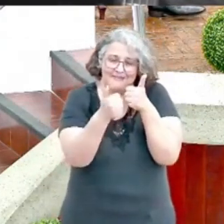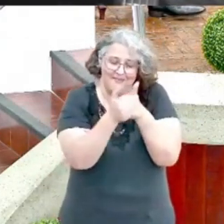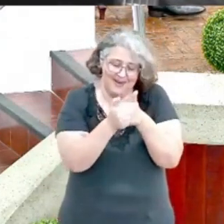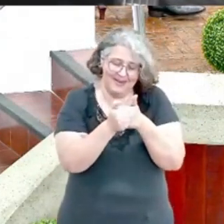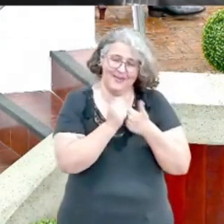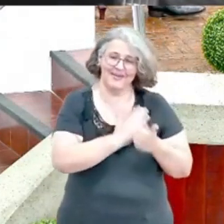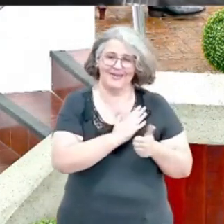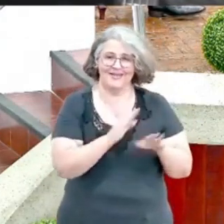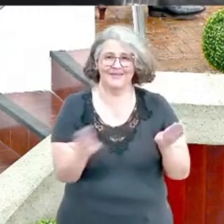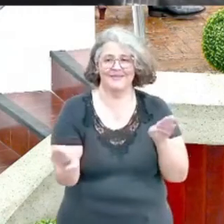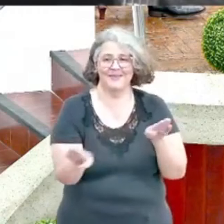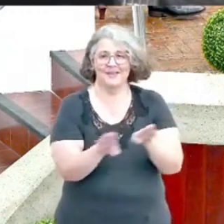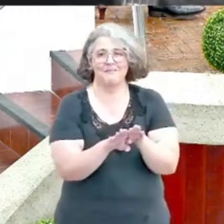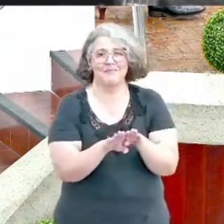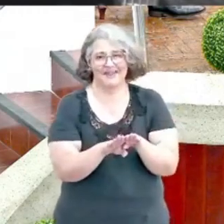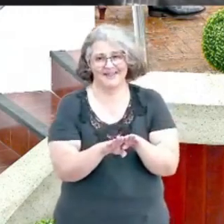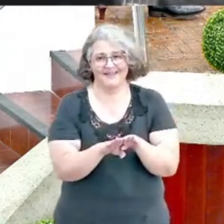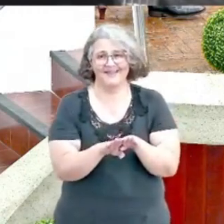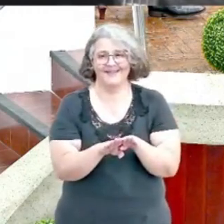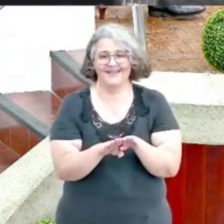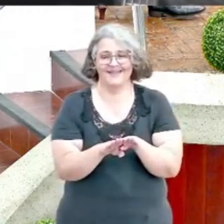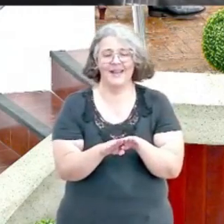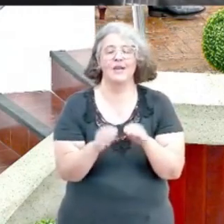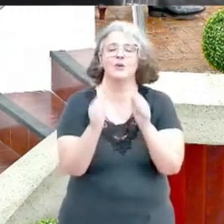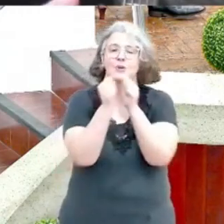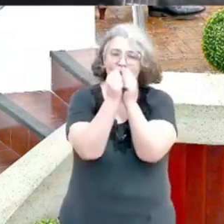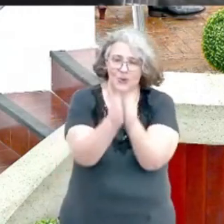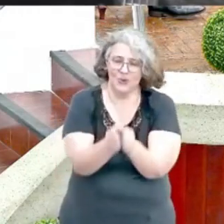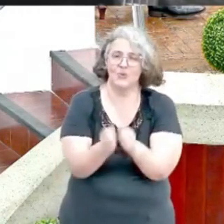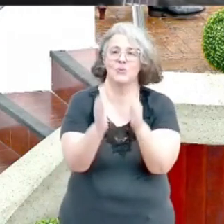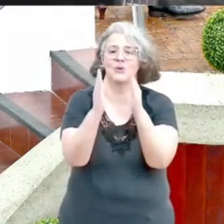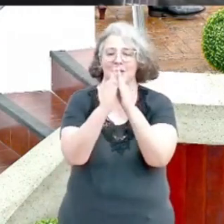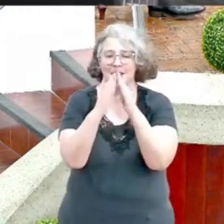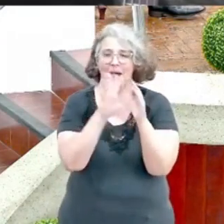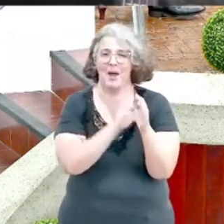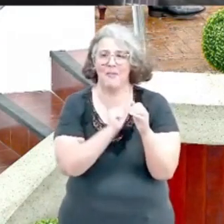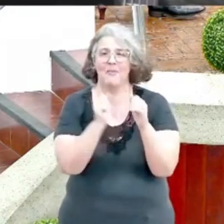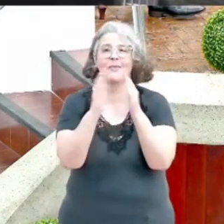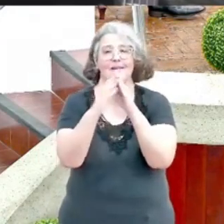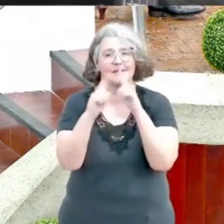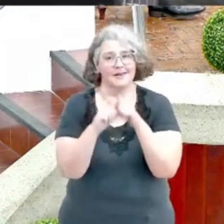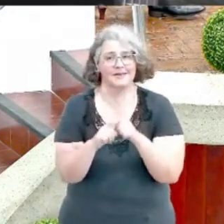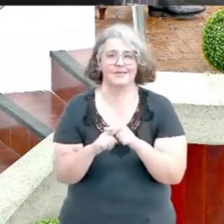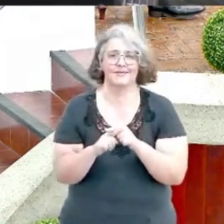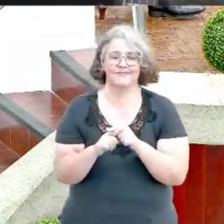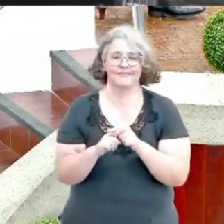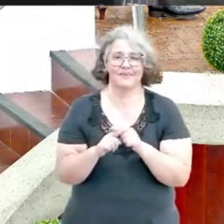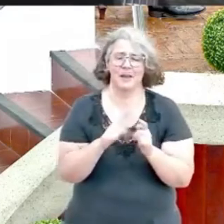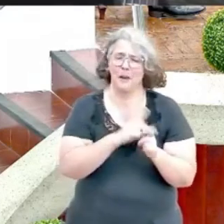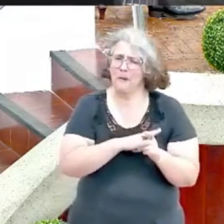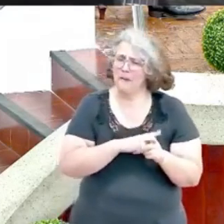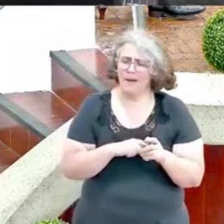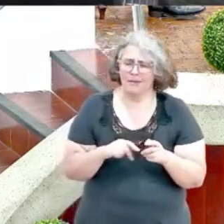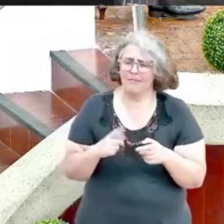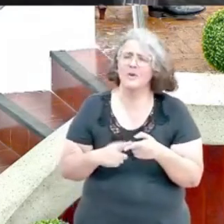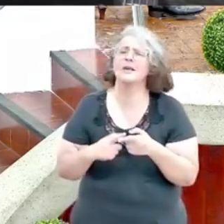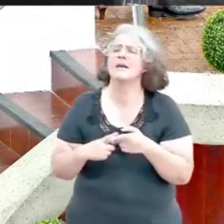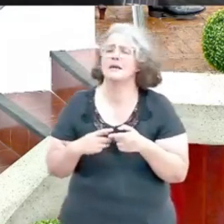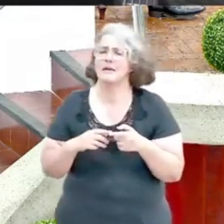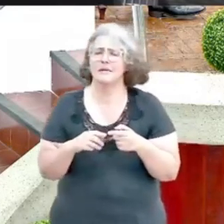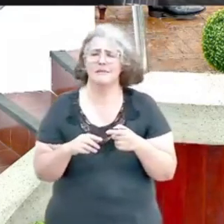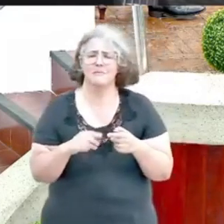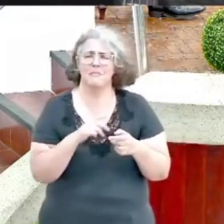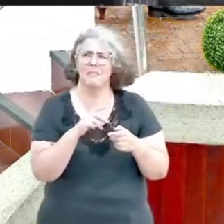face com a amada igreja. Mas por que Paulo estava longe dos olhos? Vamos relembrar algumas coisas que nós